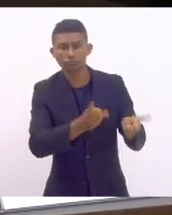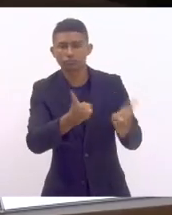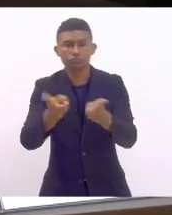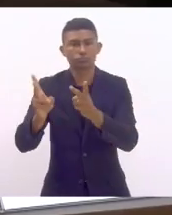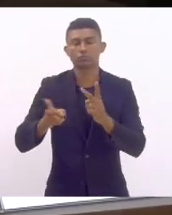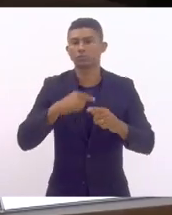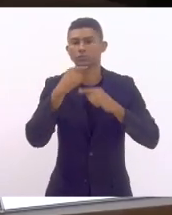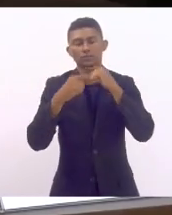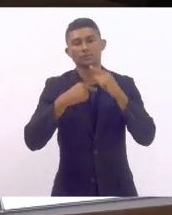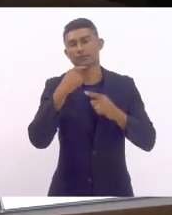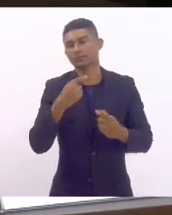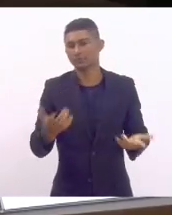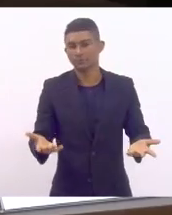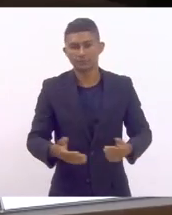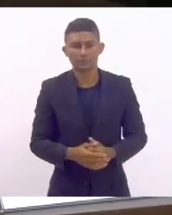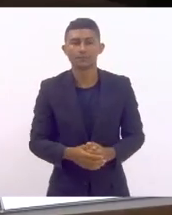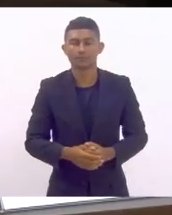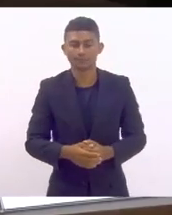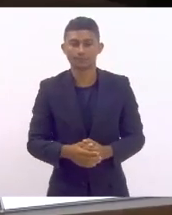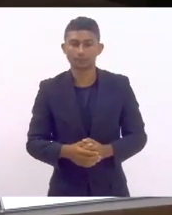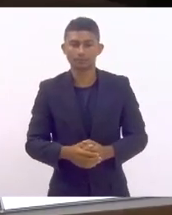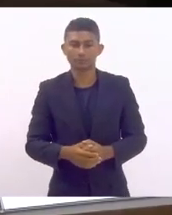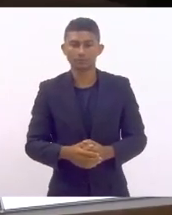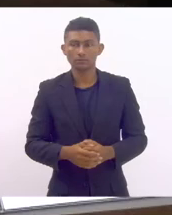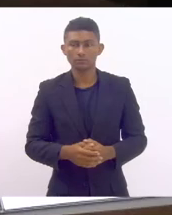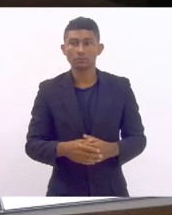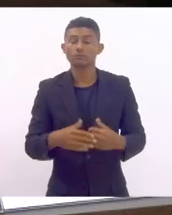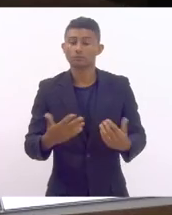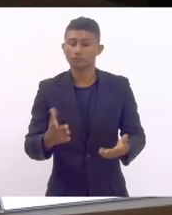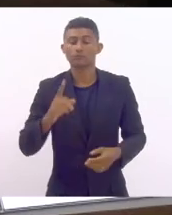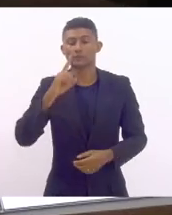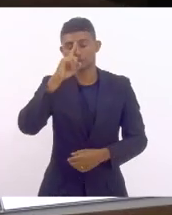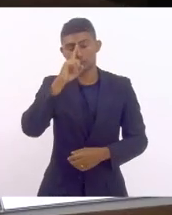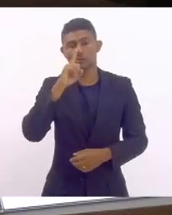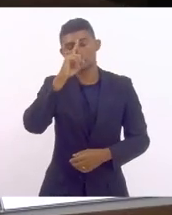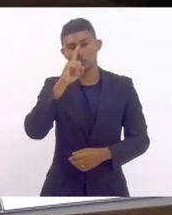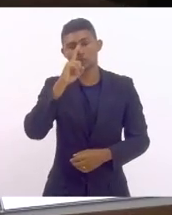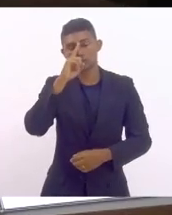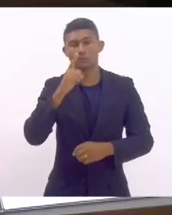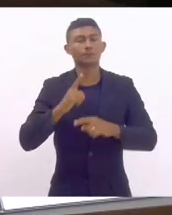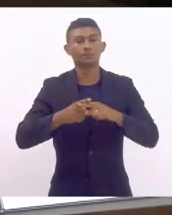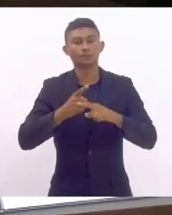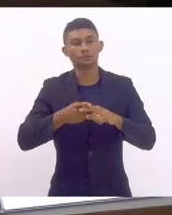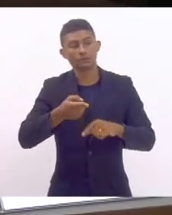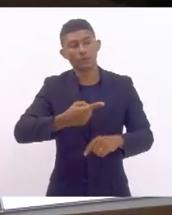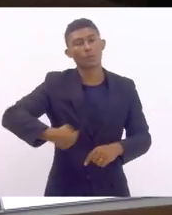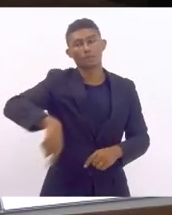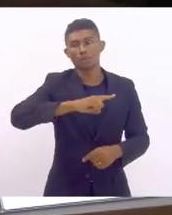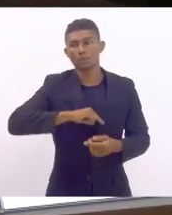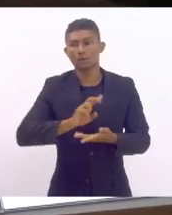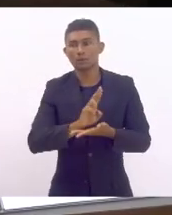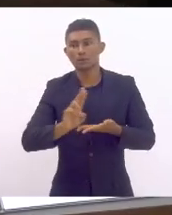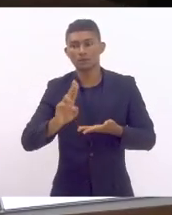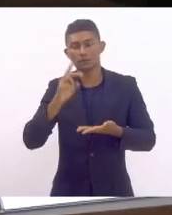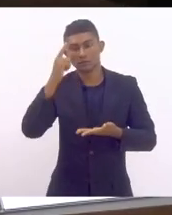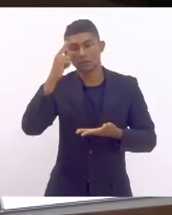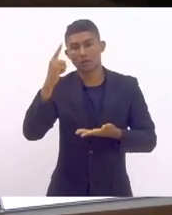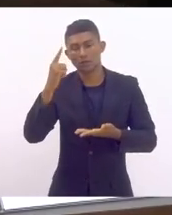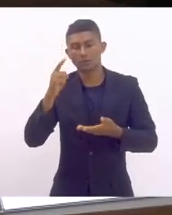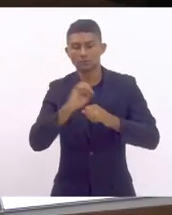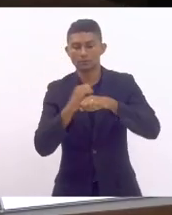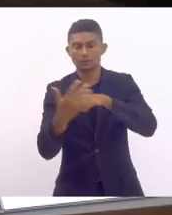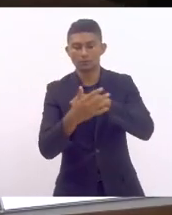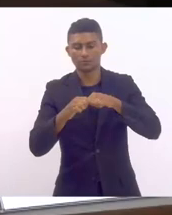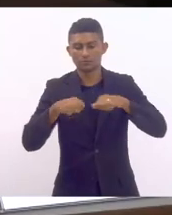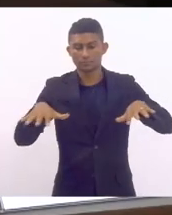como é a situação agora você coloca coloca em risco todo acumu do que nós temos e que demonstramos na pandemia de